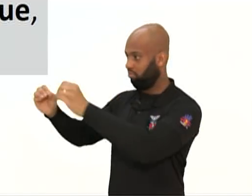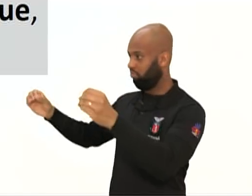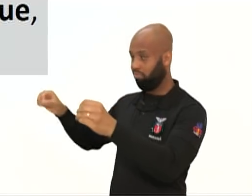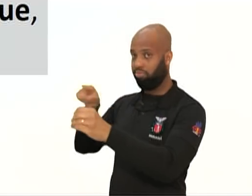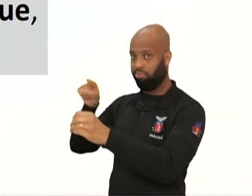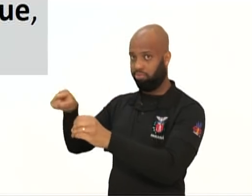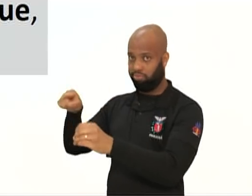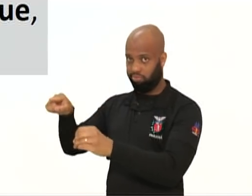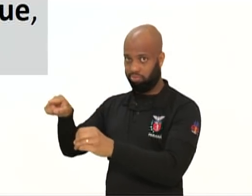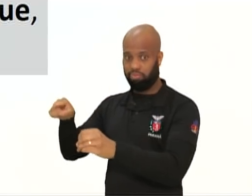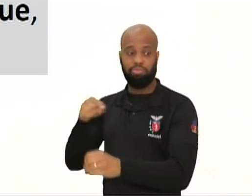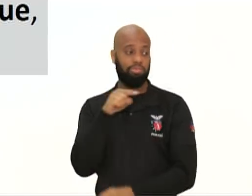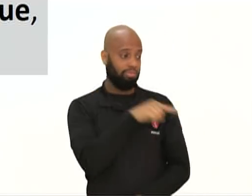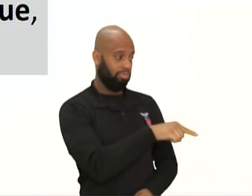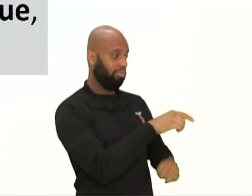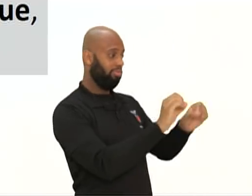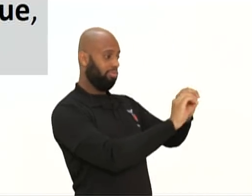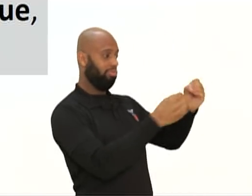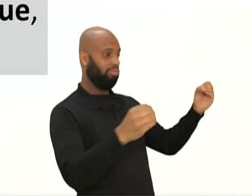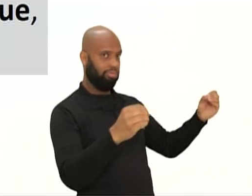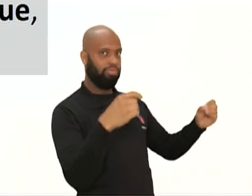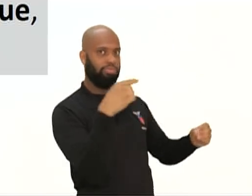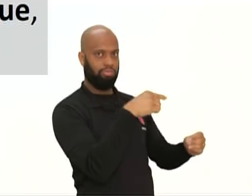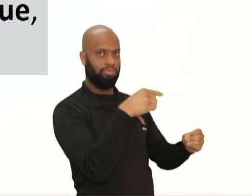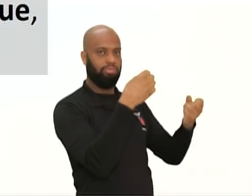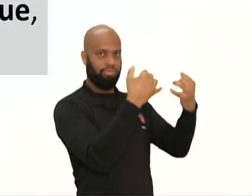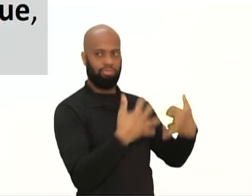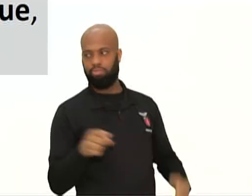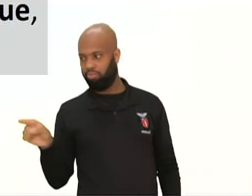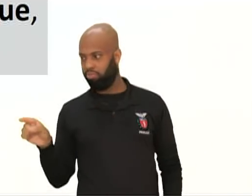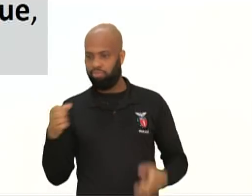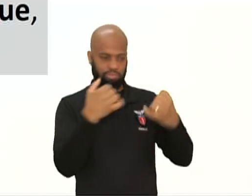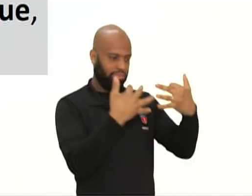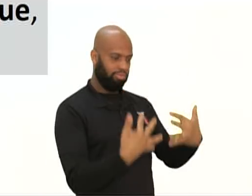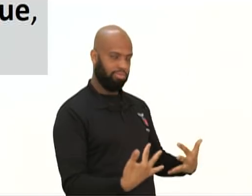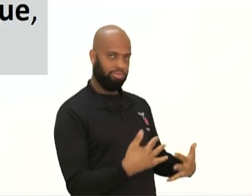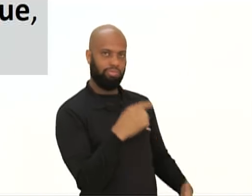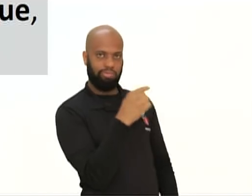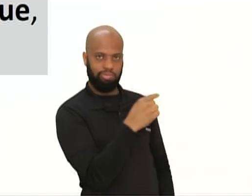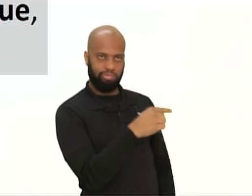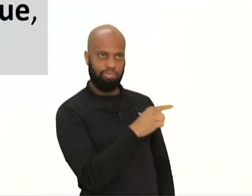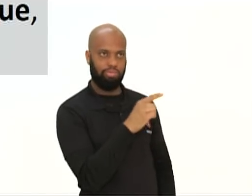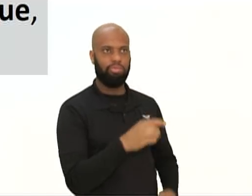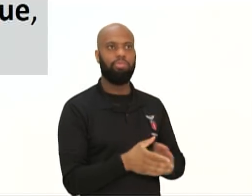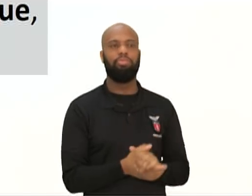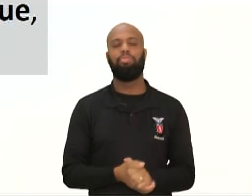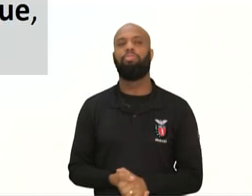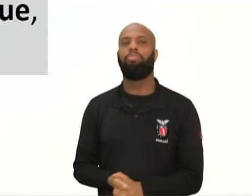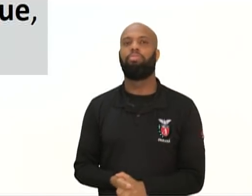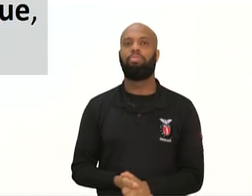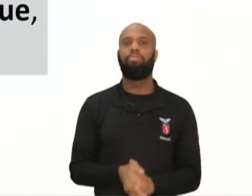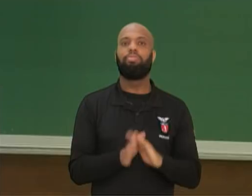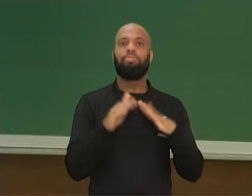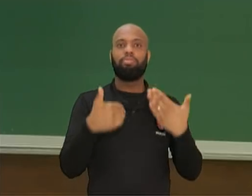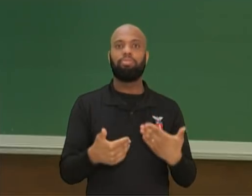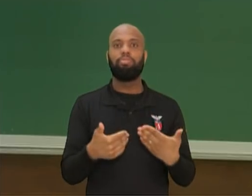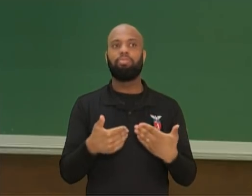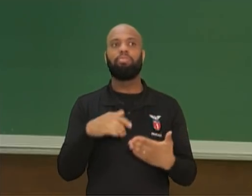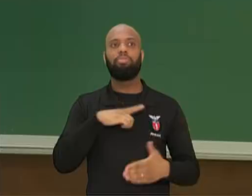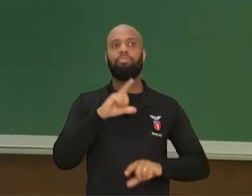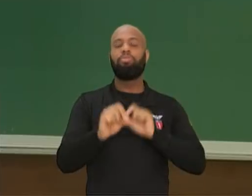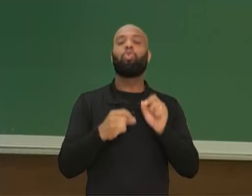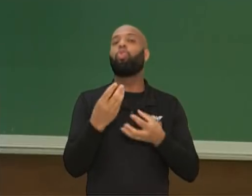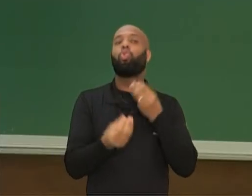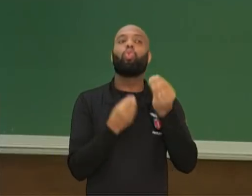o 5G, tá? Que nós vimos ali. Ela explica a oração anterior e nós chamamos